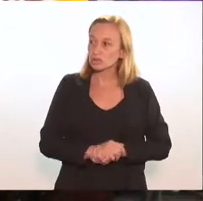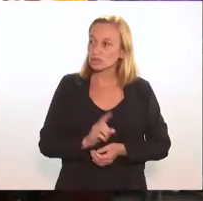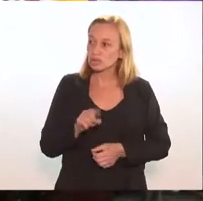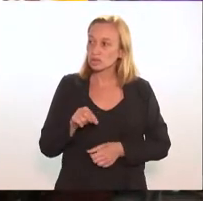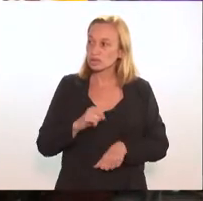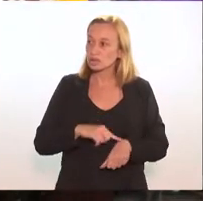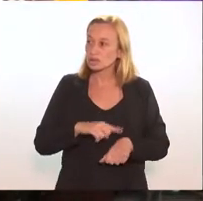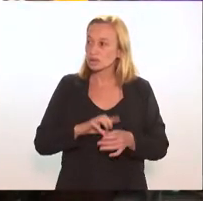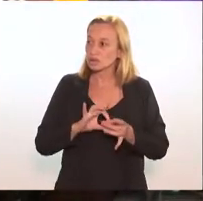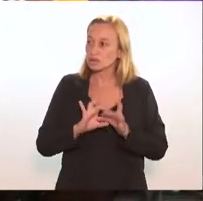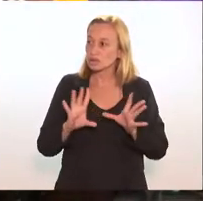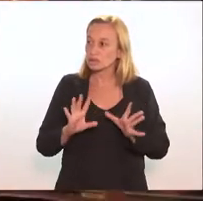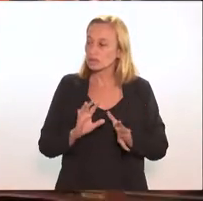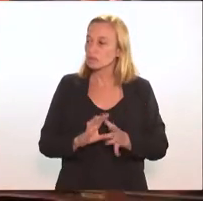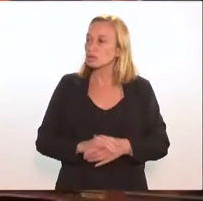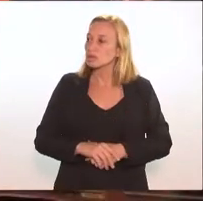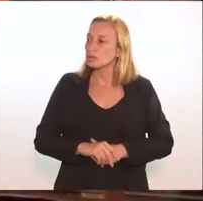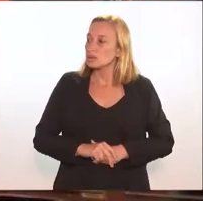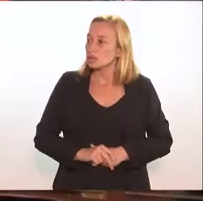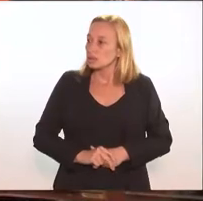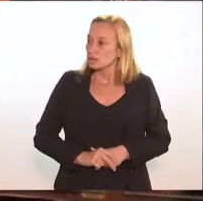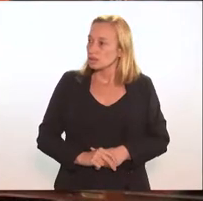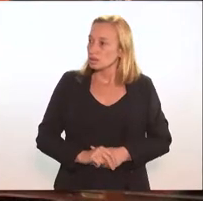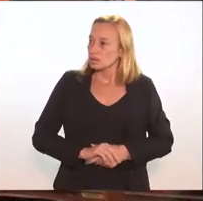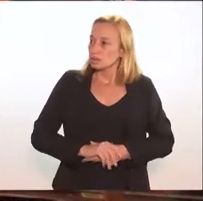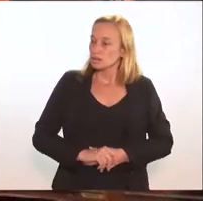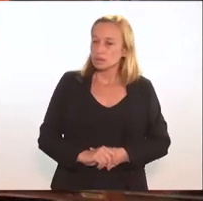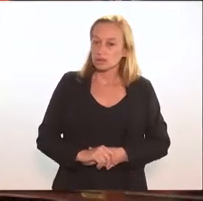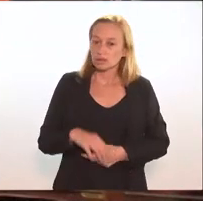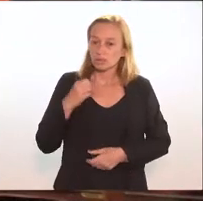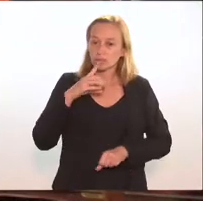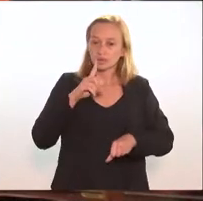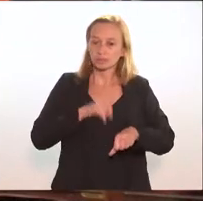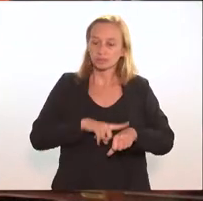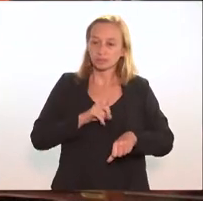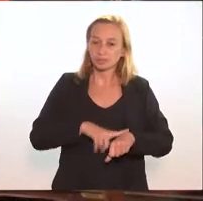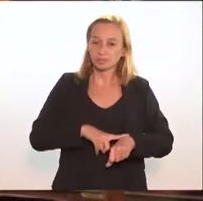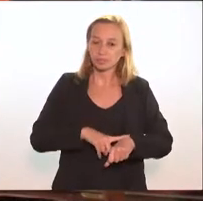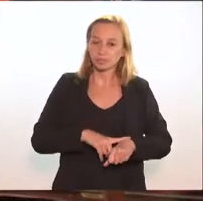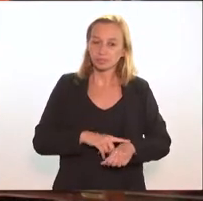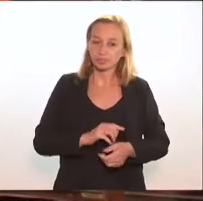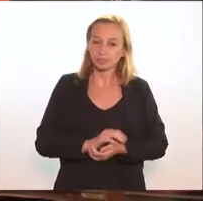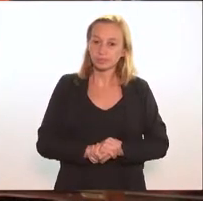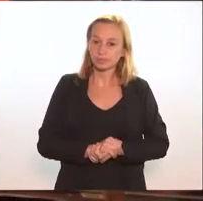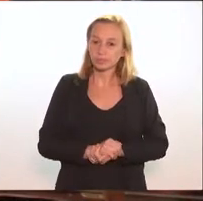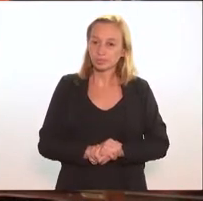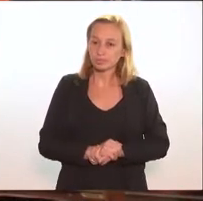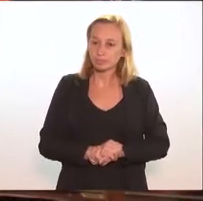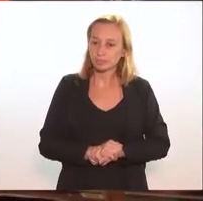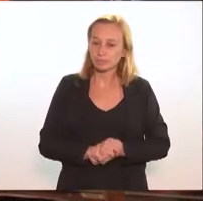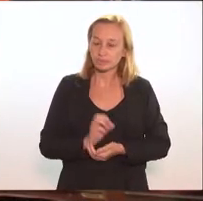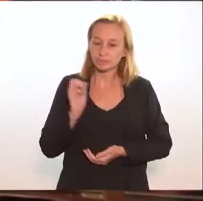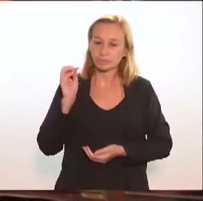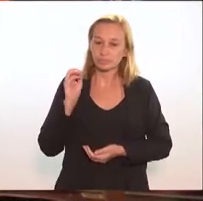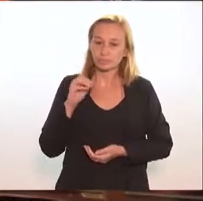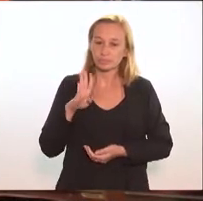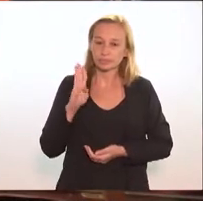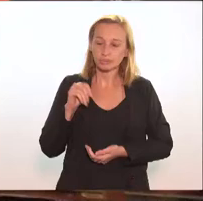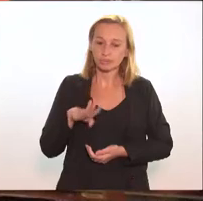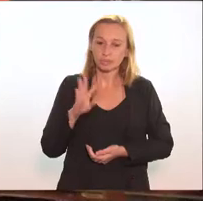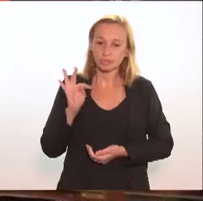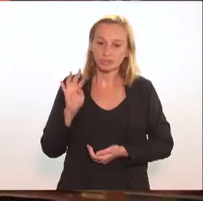aqui, democraticamente eleito. O Bom Tempo não vai falar, não, deputado Bom Tempo?